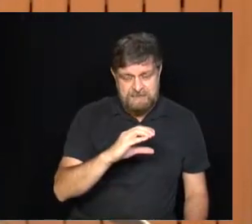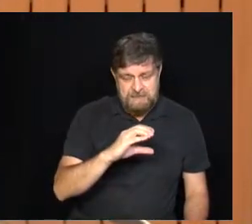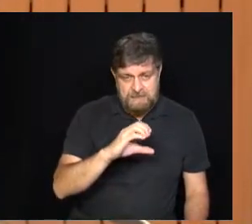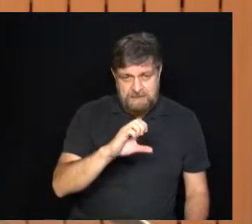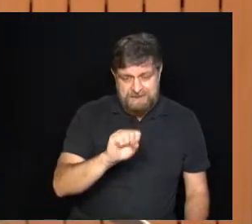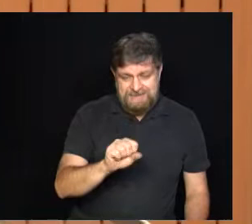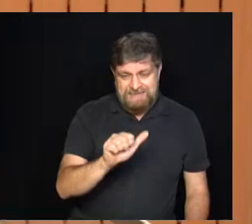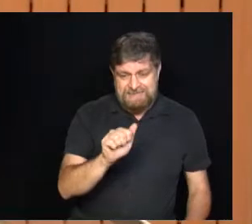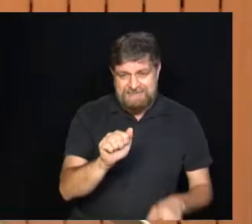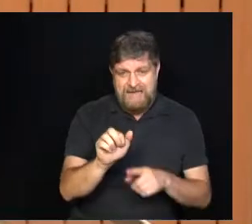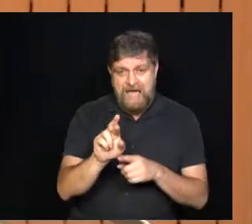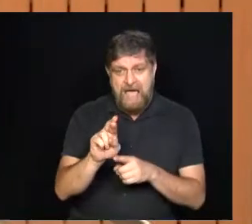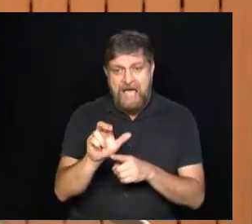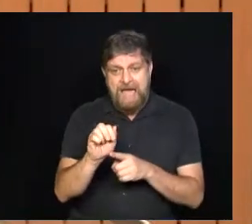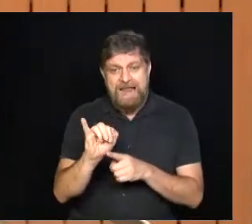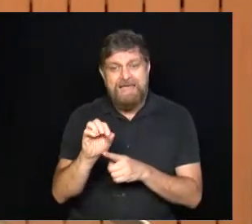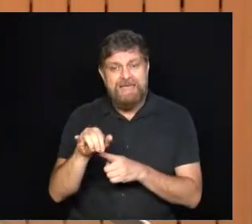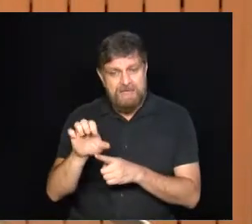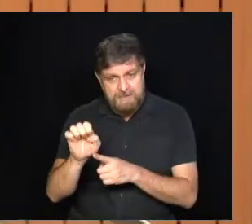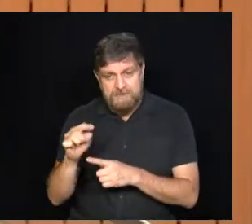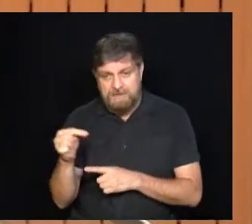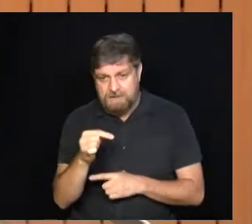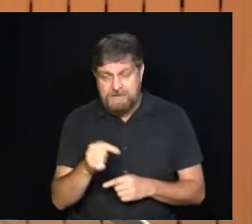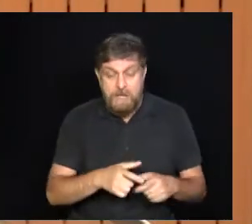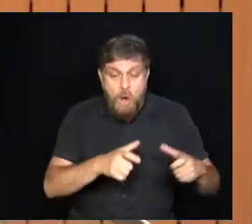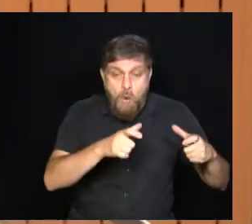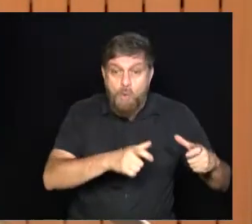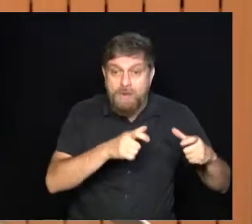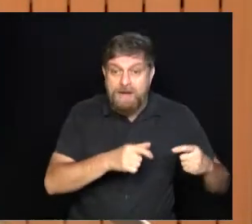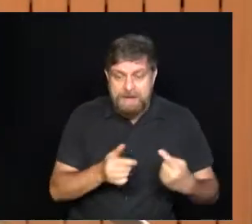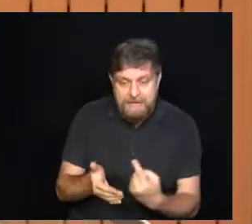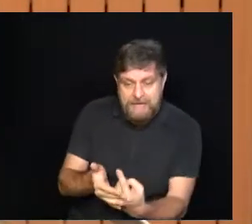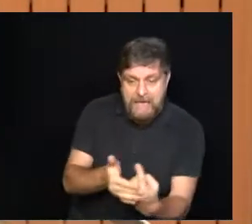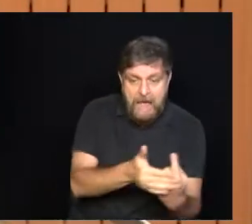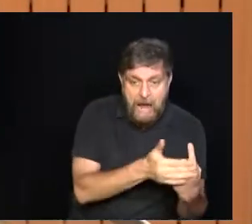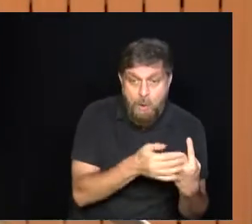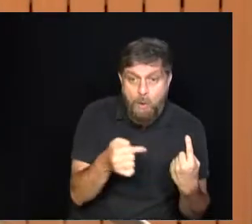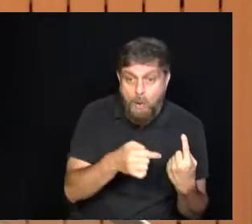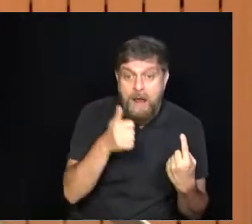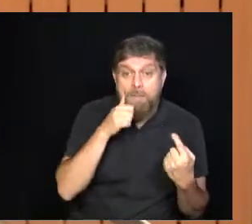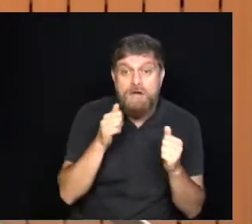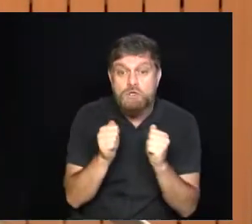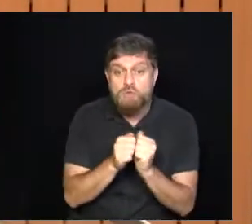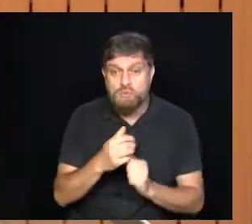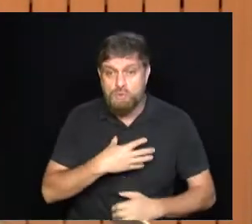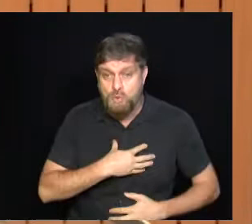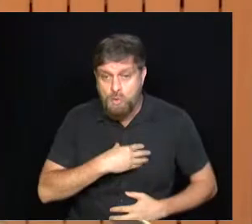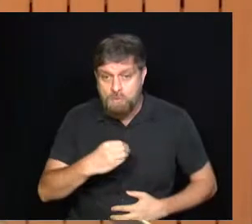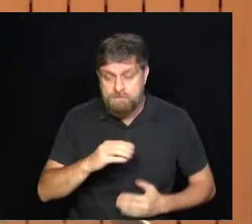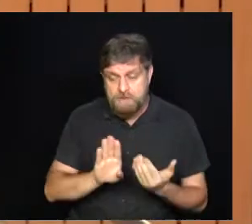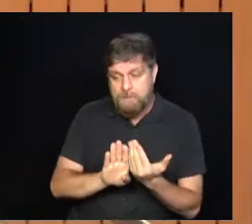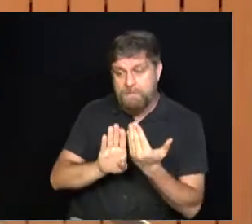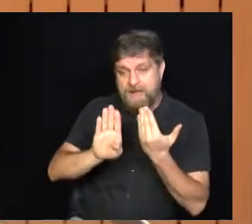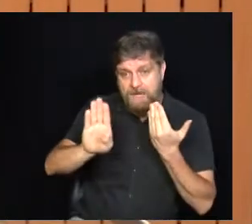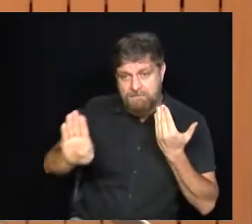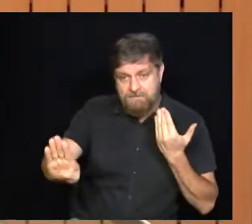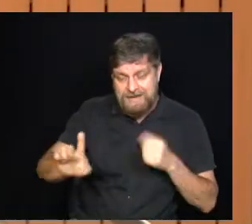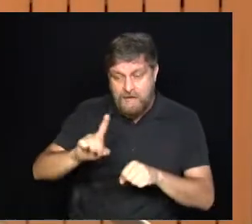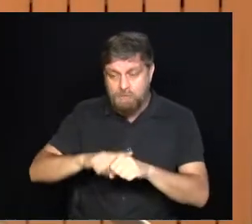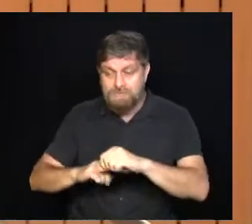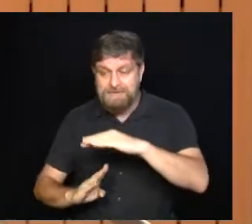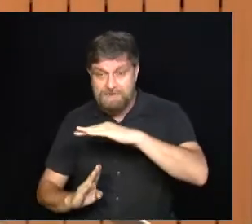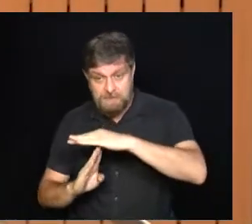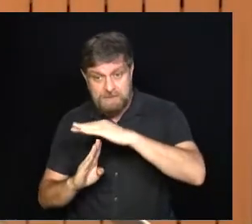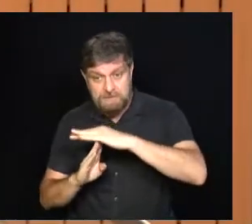que recebe essas mulheres, que acolhe essas mulheres com seus filhos, para afastá-la temporariamente do